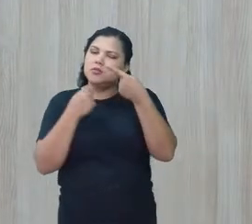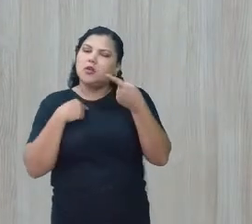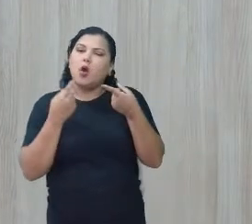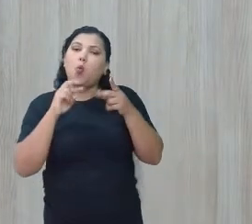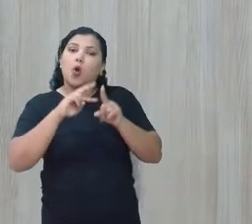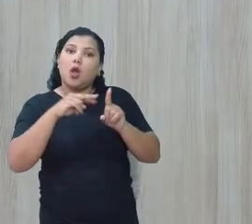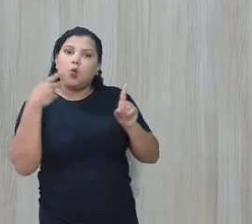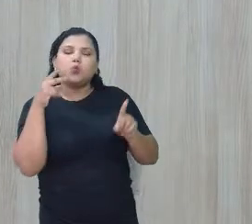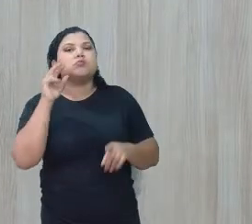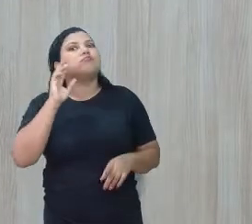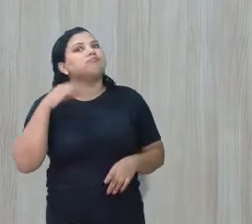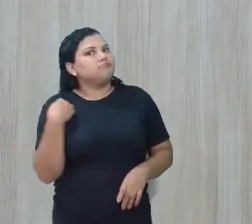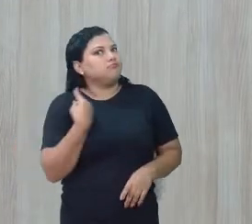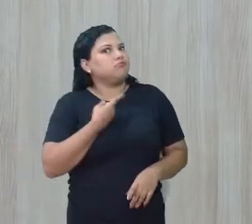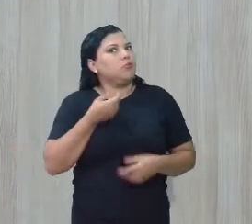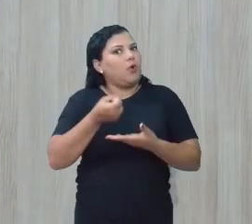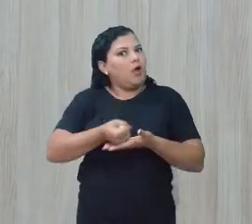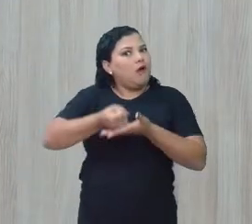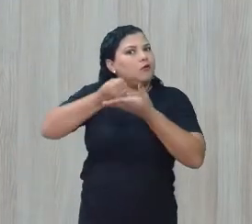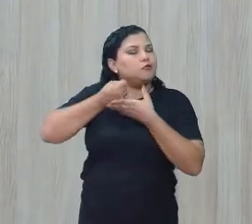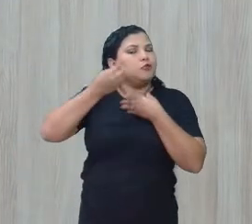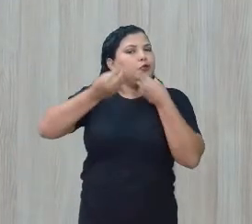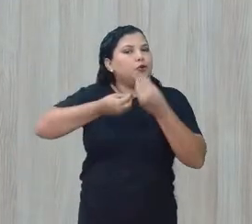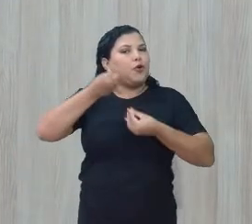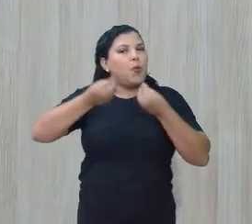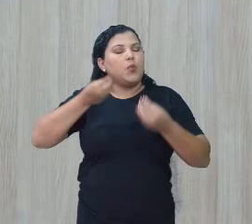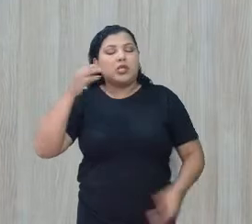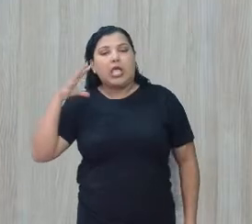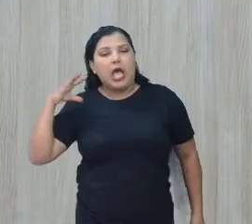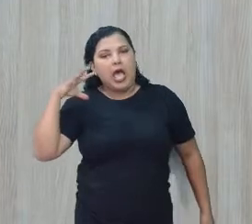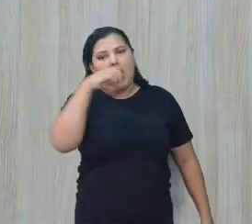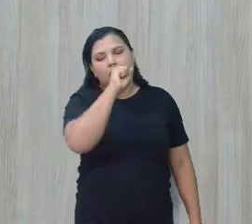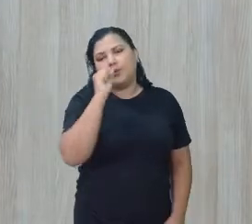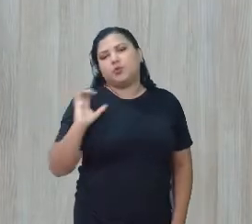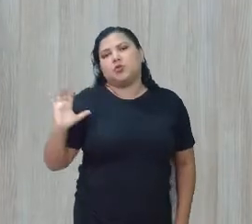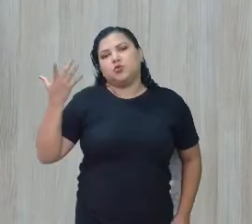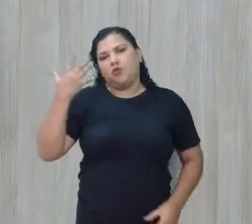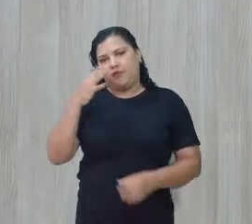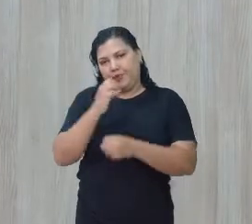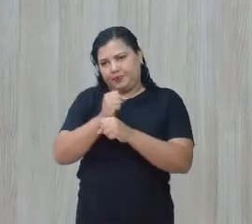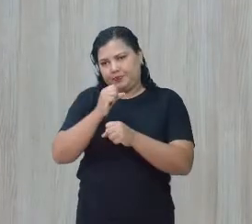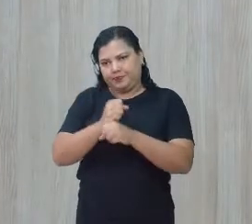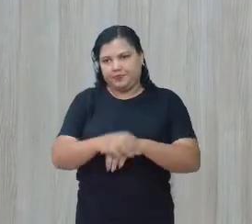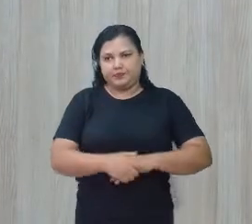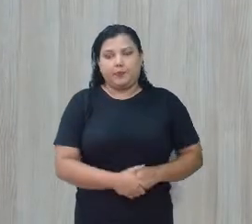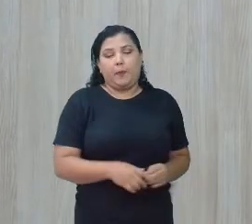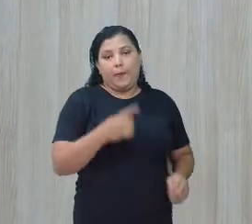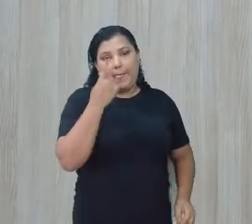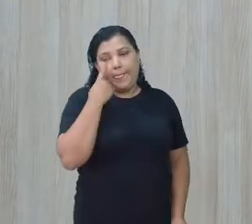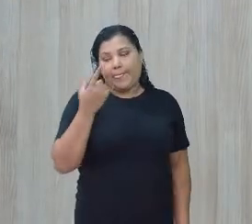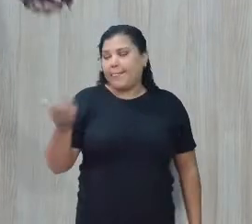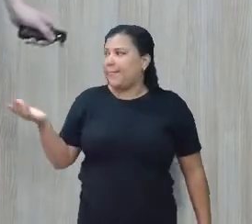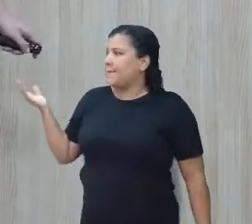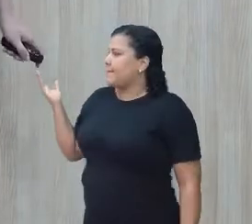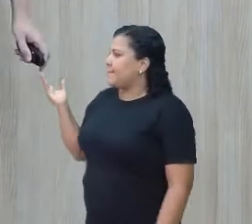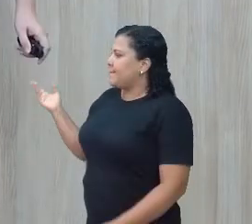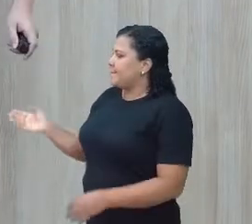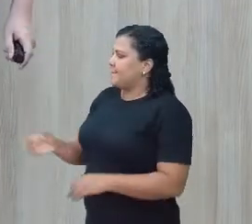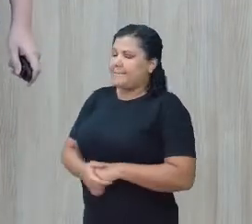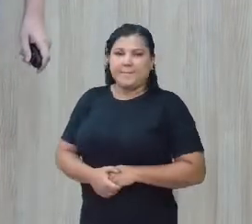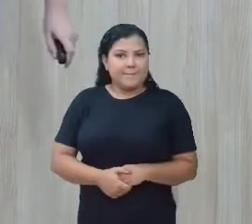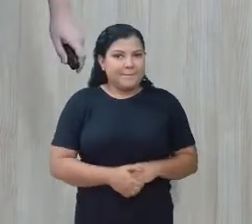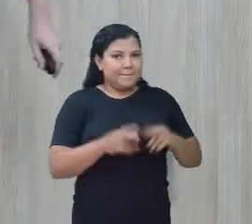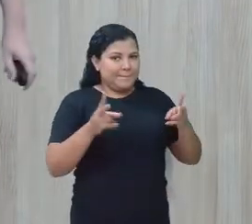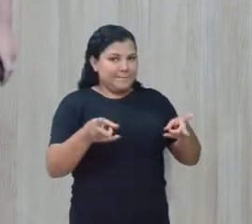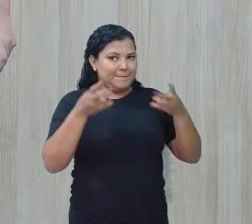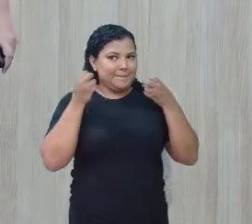que ajuda com que a gente tenha um pouquinho mais de velocidade na hora de fazer esse cálculo, tá? Então, ó, aqui, ó, dá para identificar já,